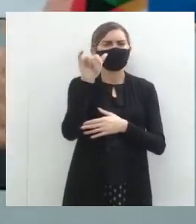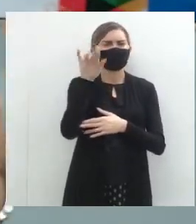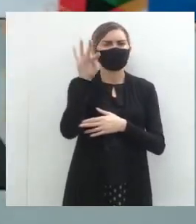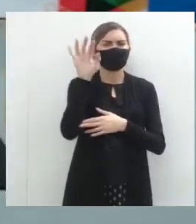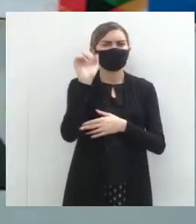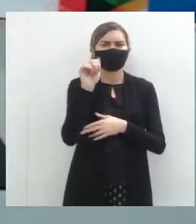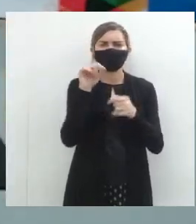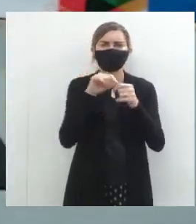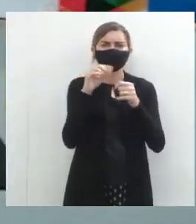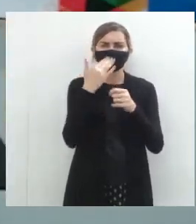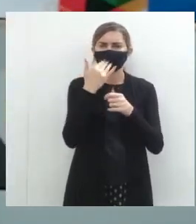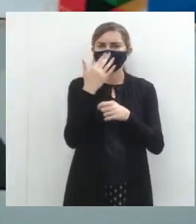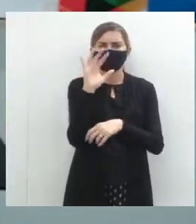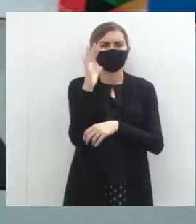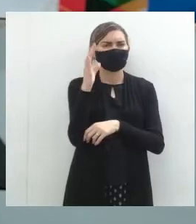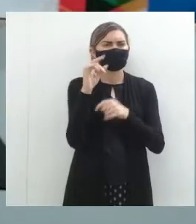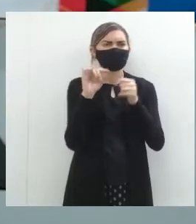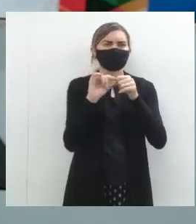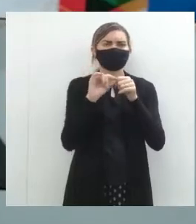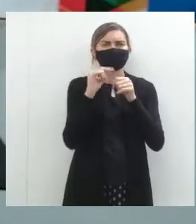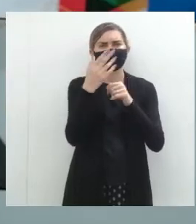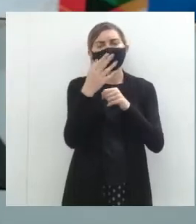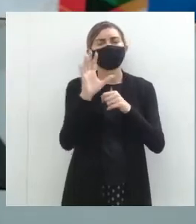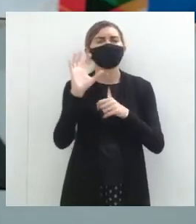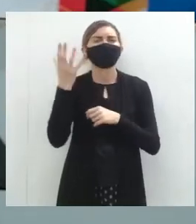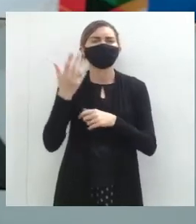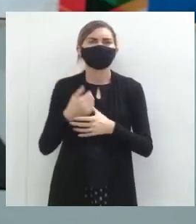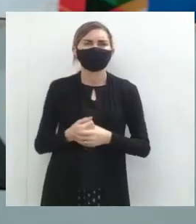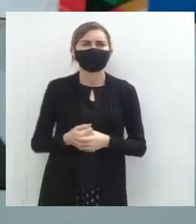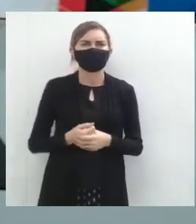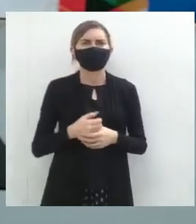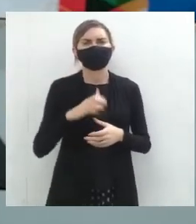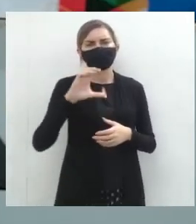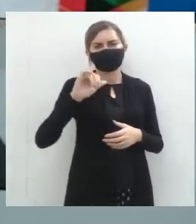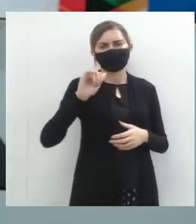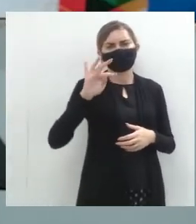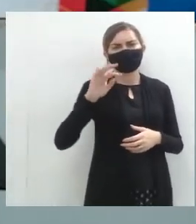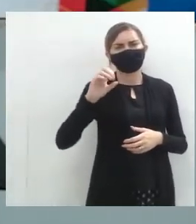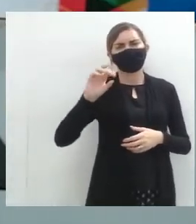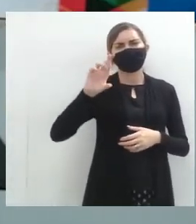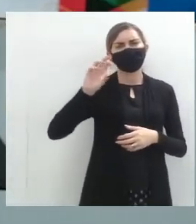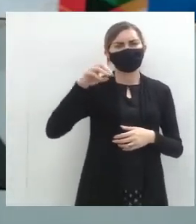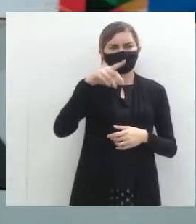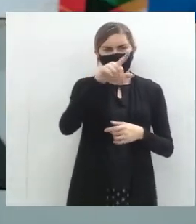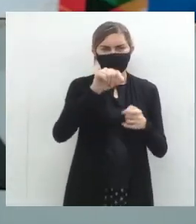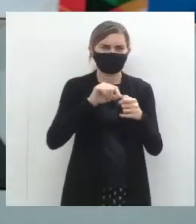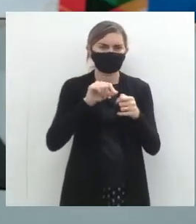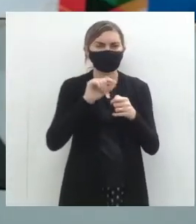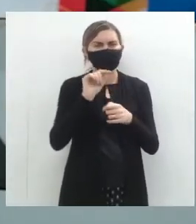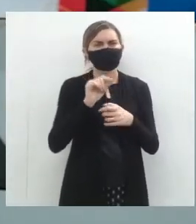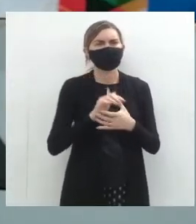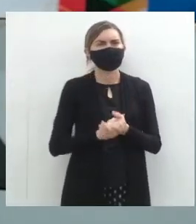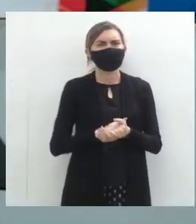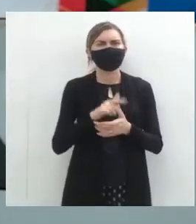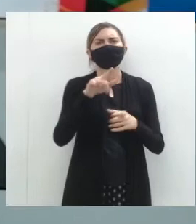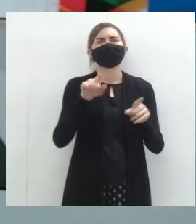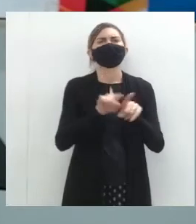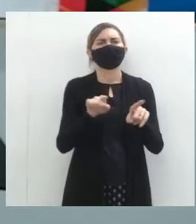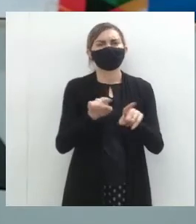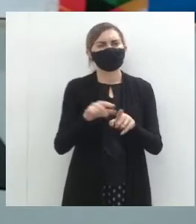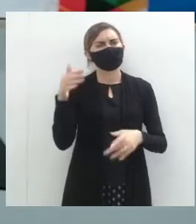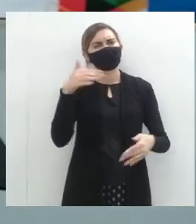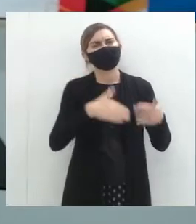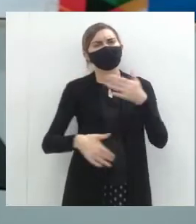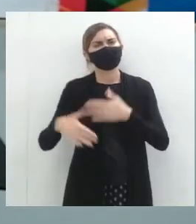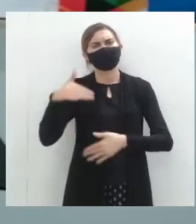a comida fazendo fotossíntese. Aí o que é que vai acontecer? Esse danado desse citocromo aqui, ele também vai participar